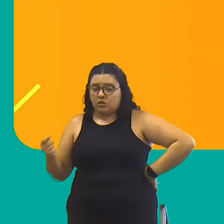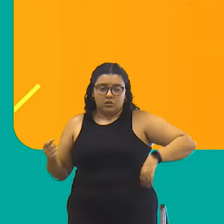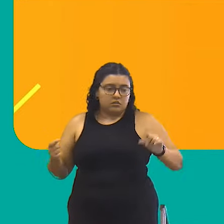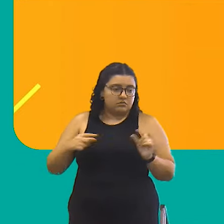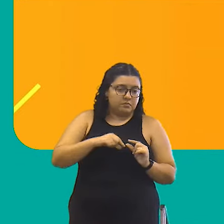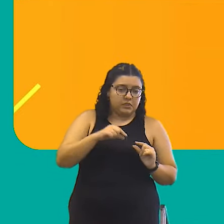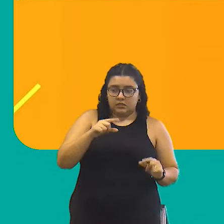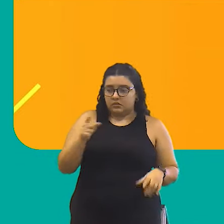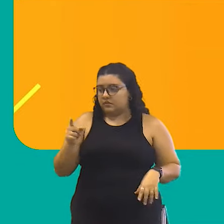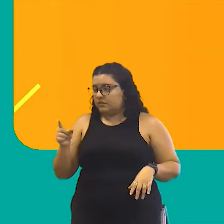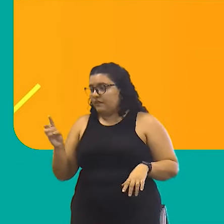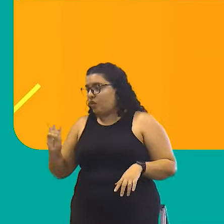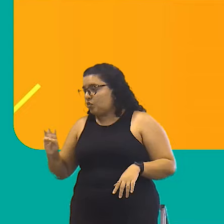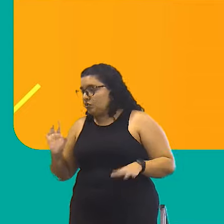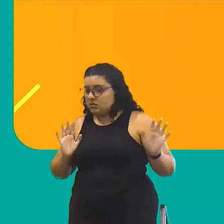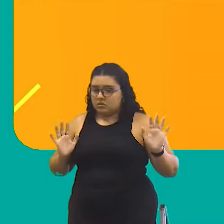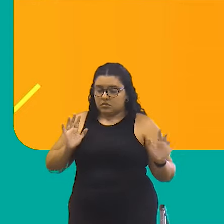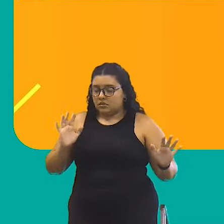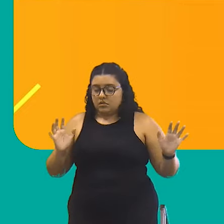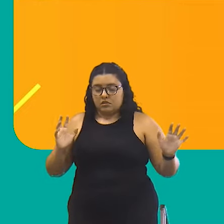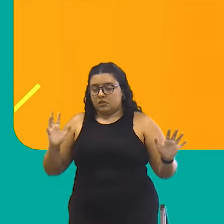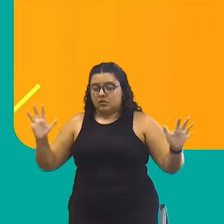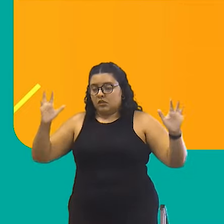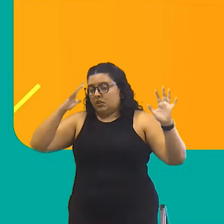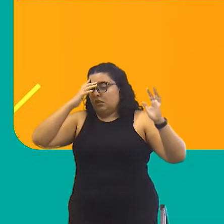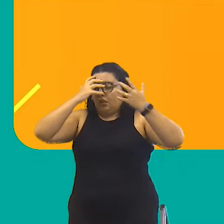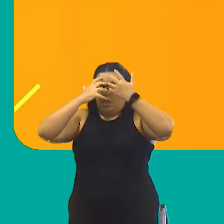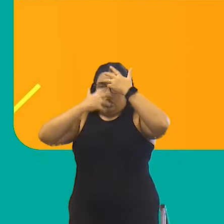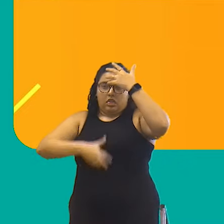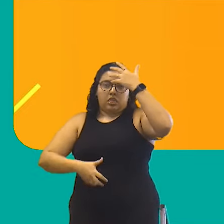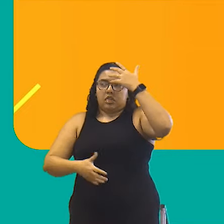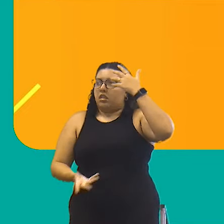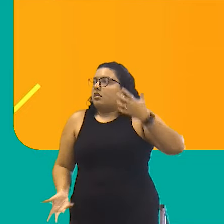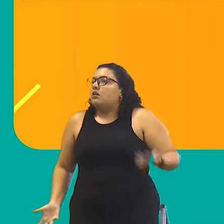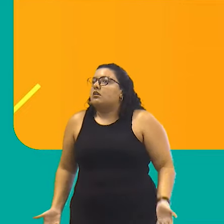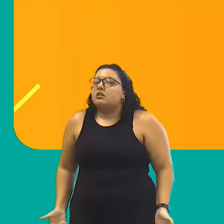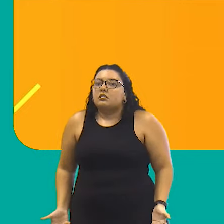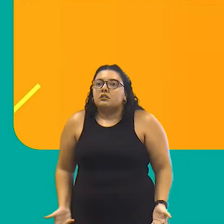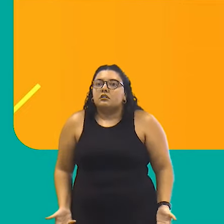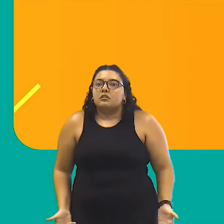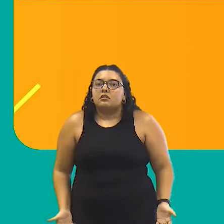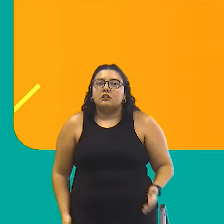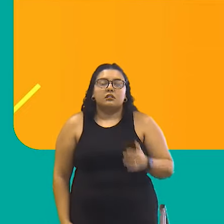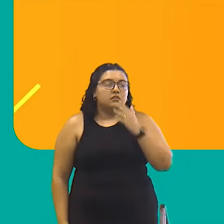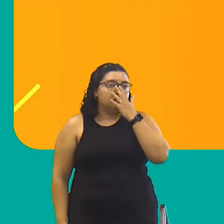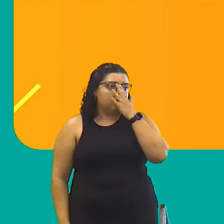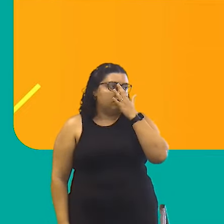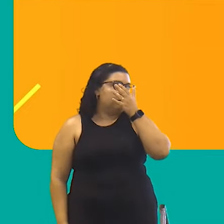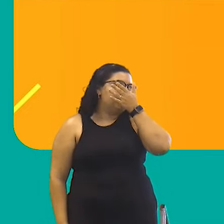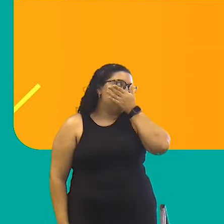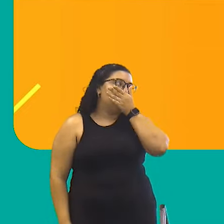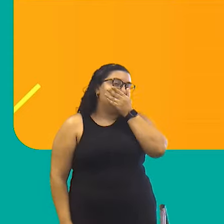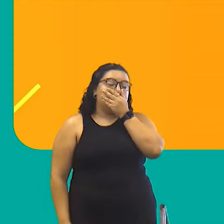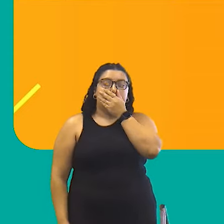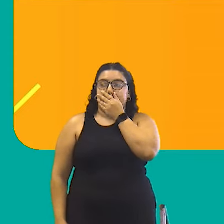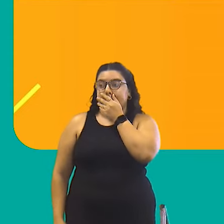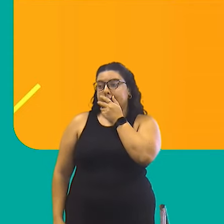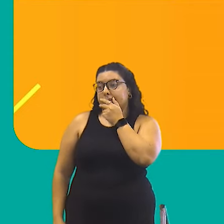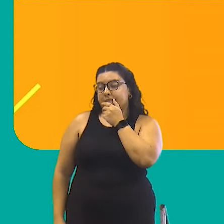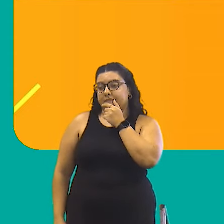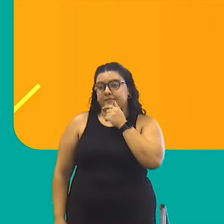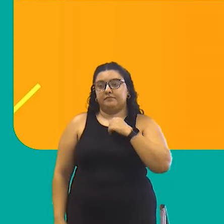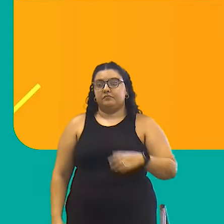pilha, volt. Quem sou eu? Aonde eu estou? Qual o sentido da vida?